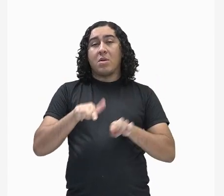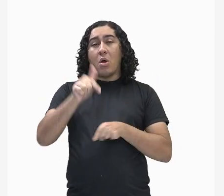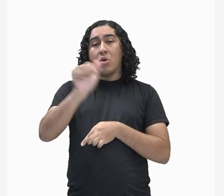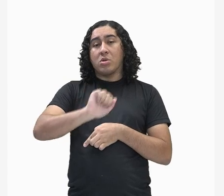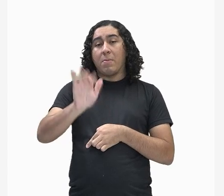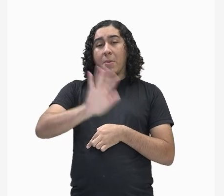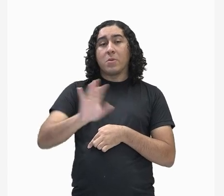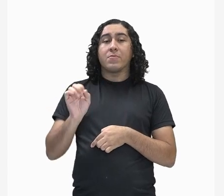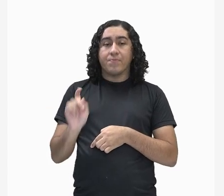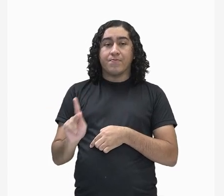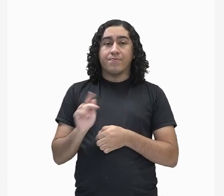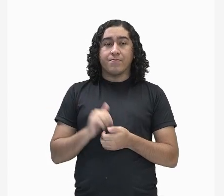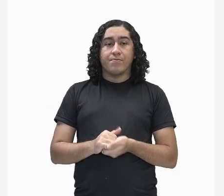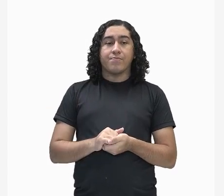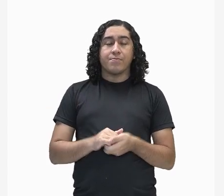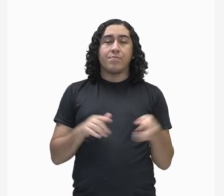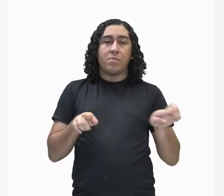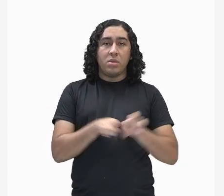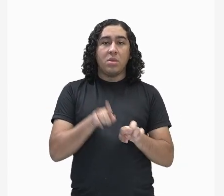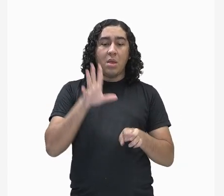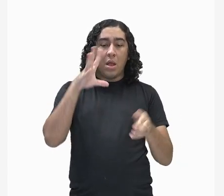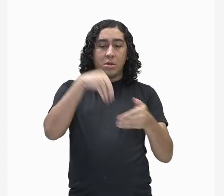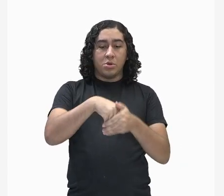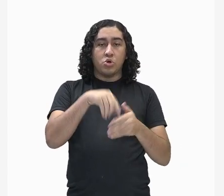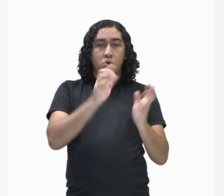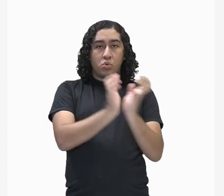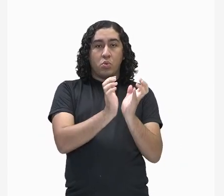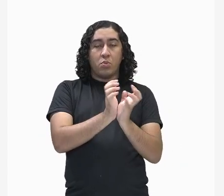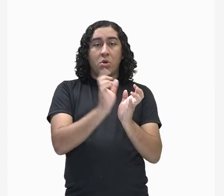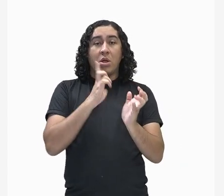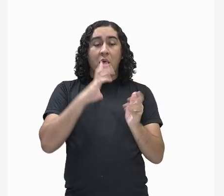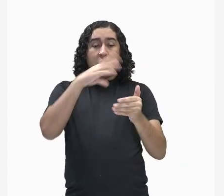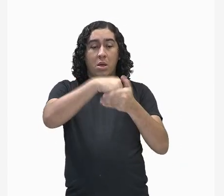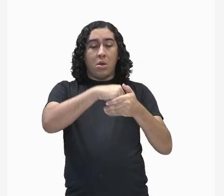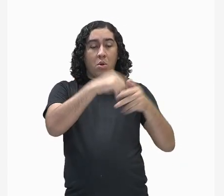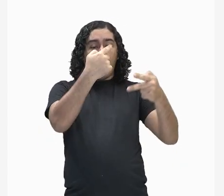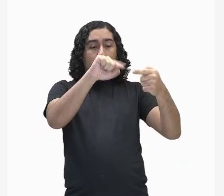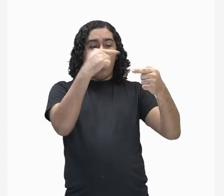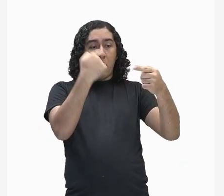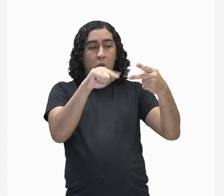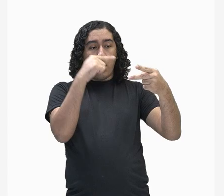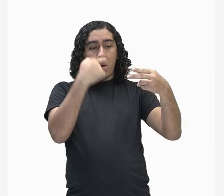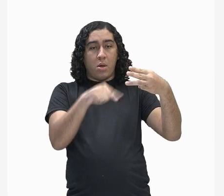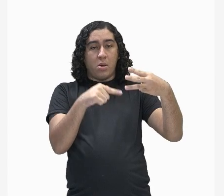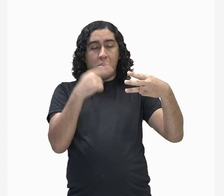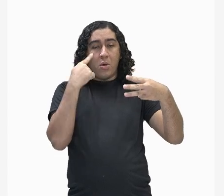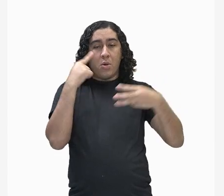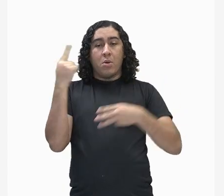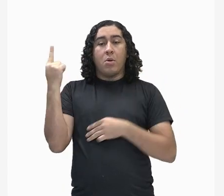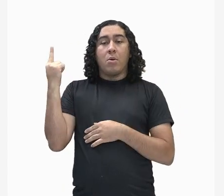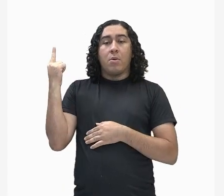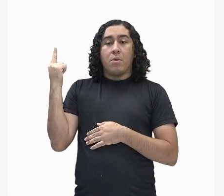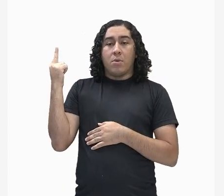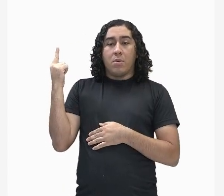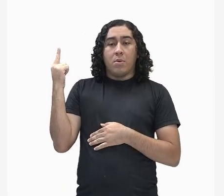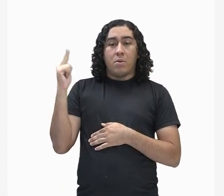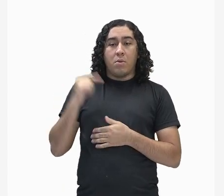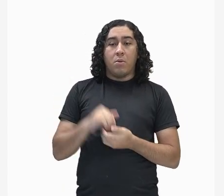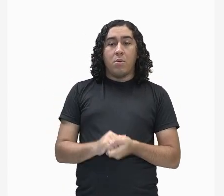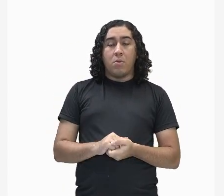imagem, né? Então, dentro dos anelídeos, nós temos esses 3 grupos: oligoquetas, hirudíneos ou aquetas